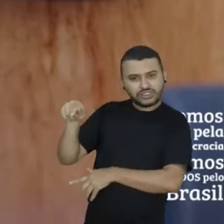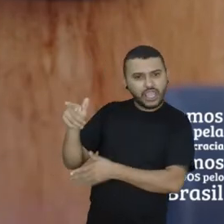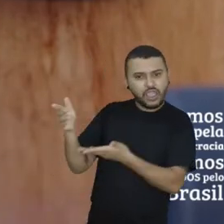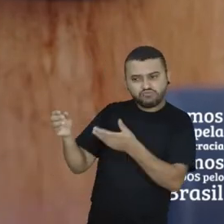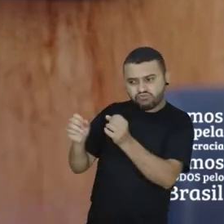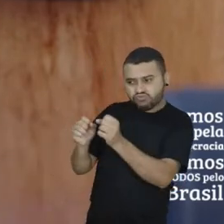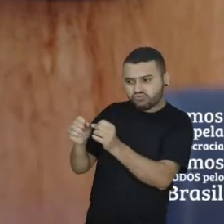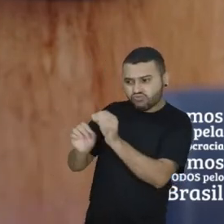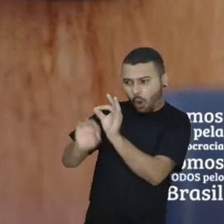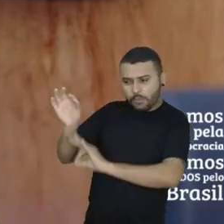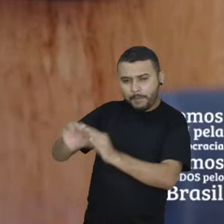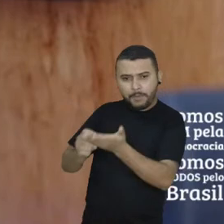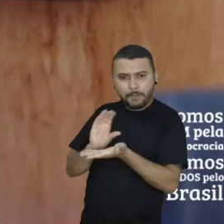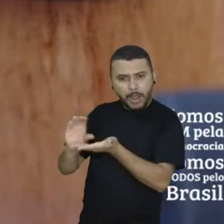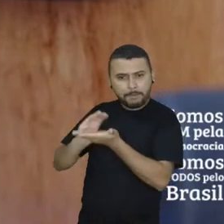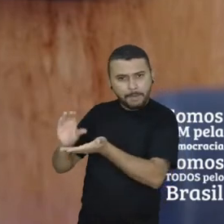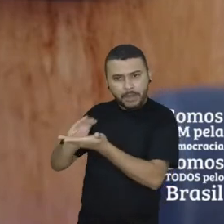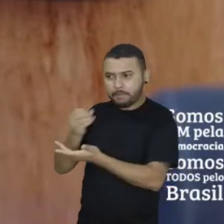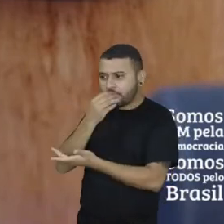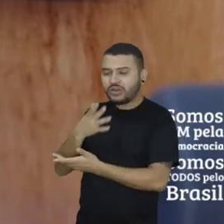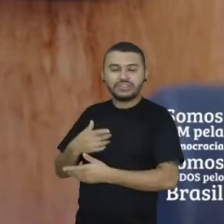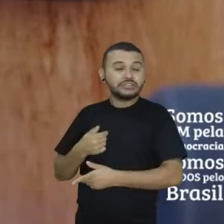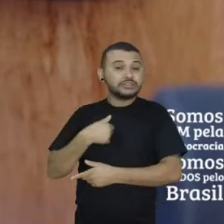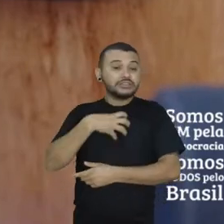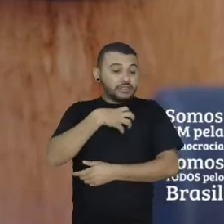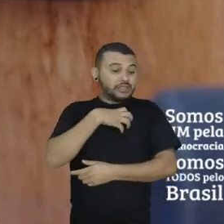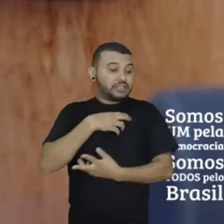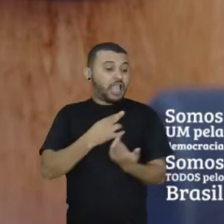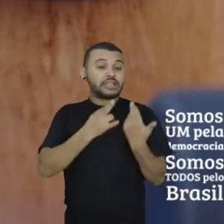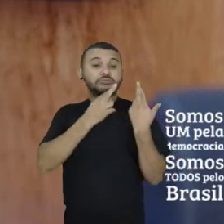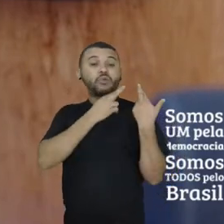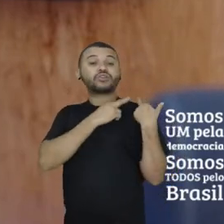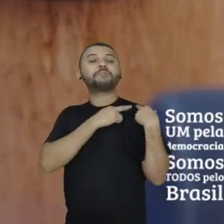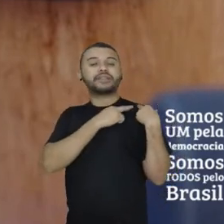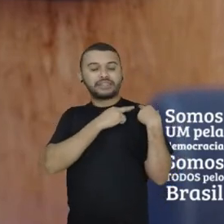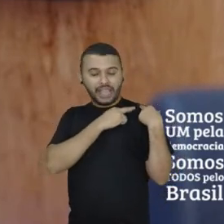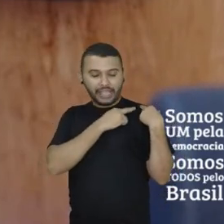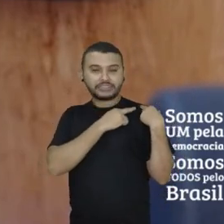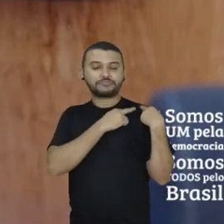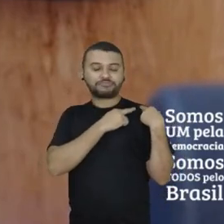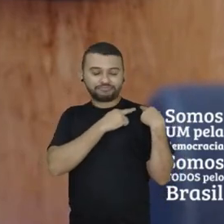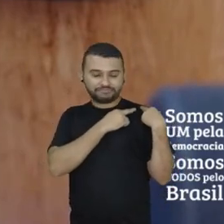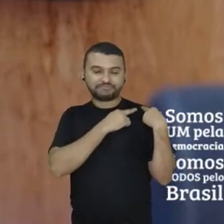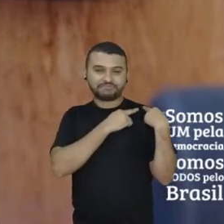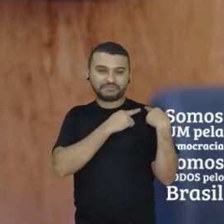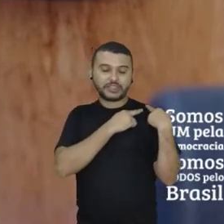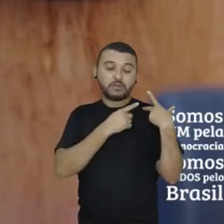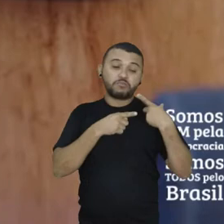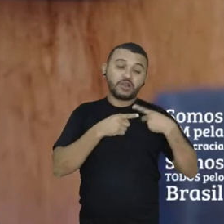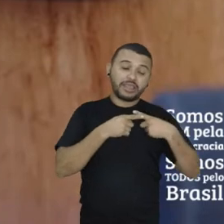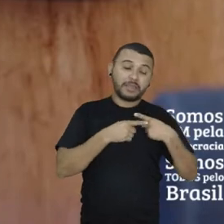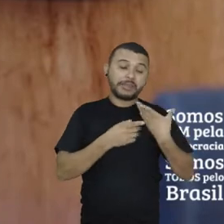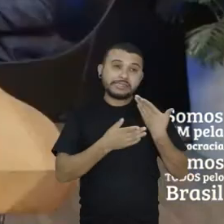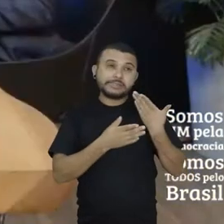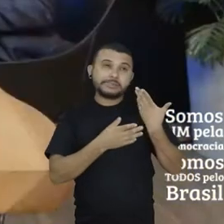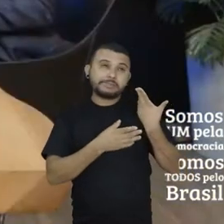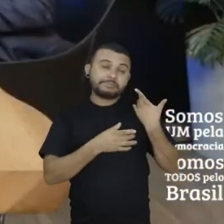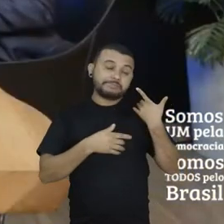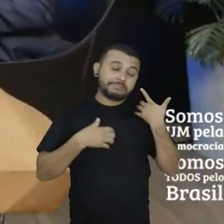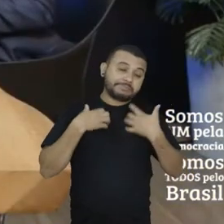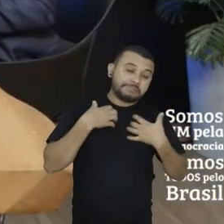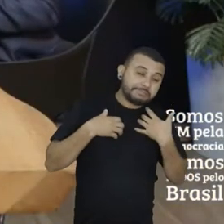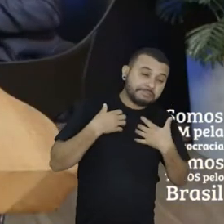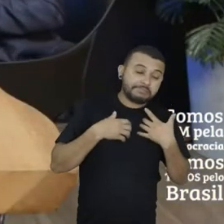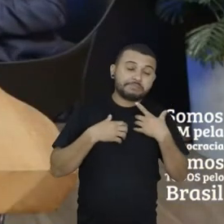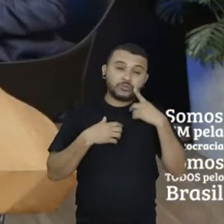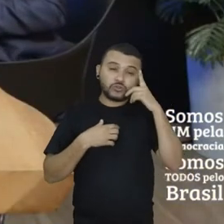lado, responsabilidade. Porque a responsabilidade, a gente perde o sono. Não pode decepcionar o